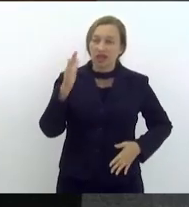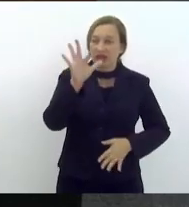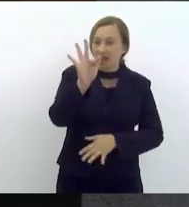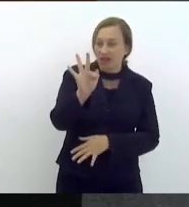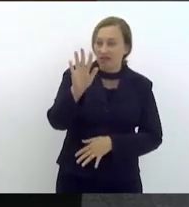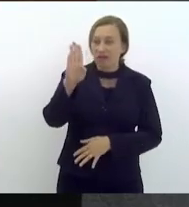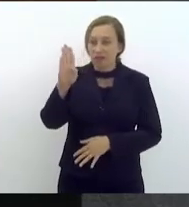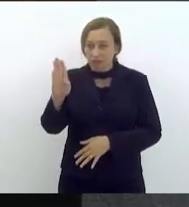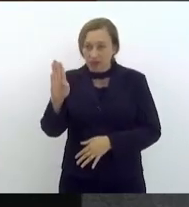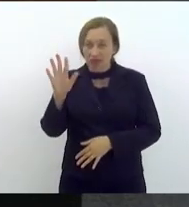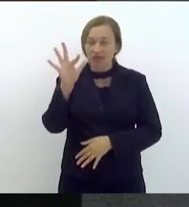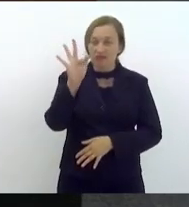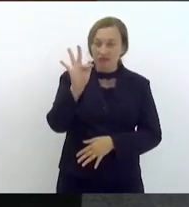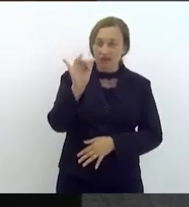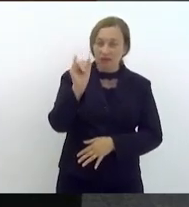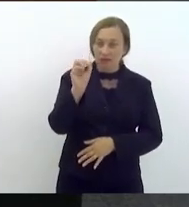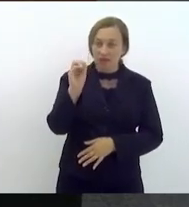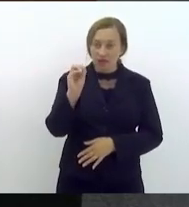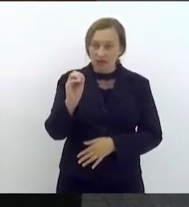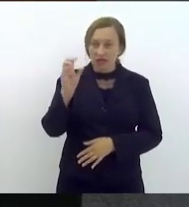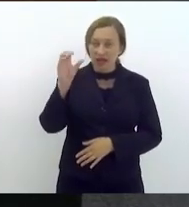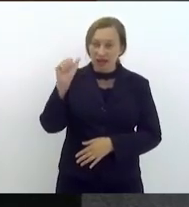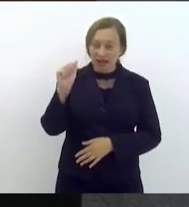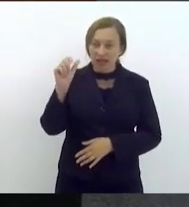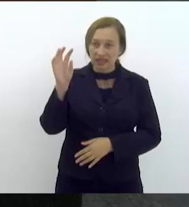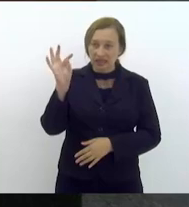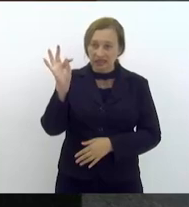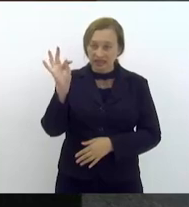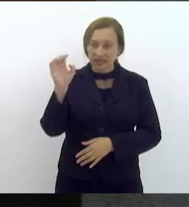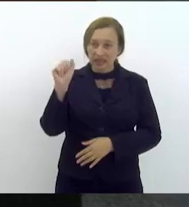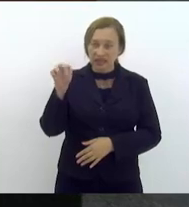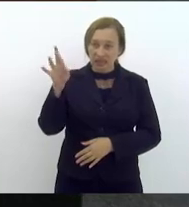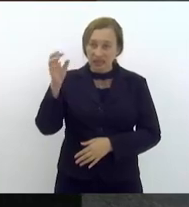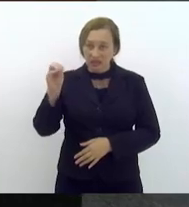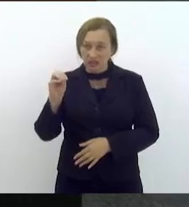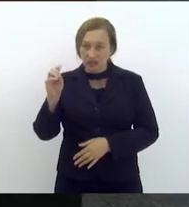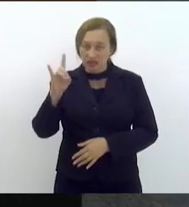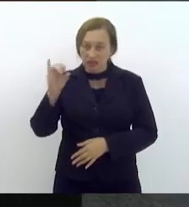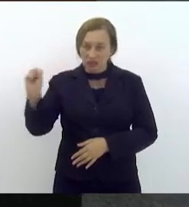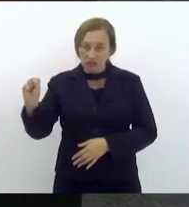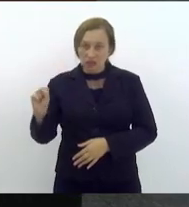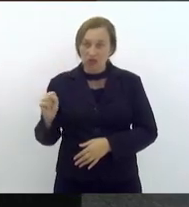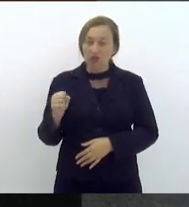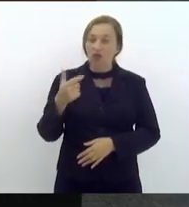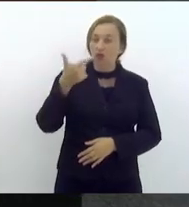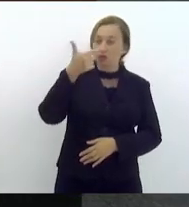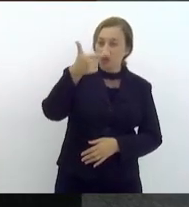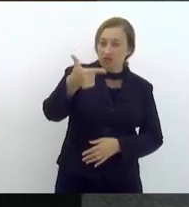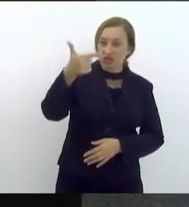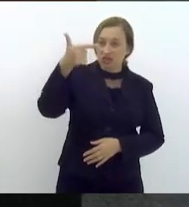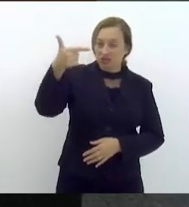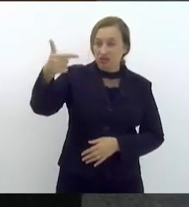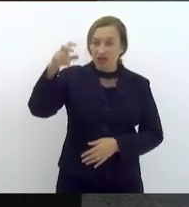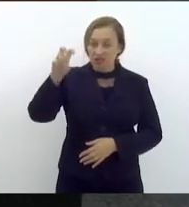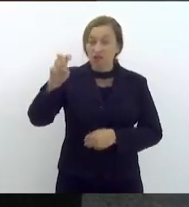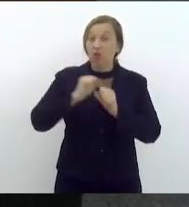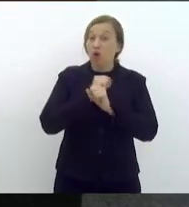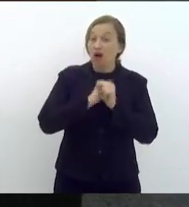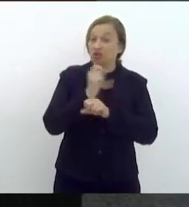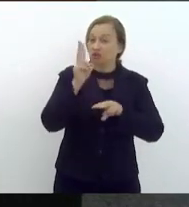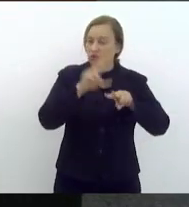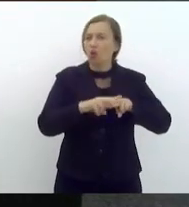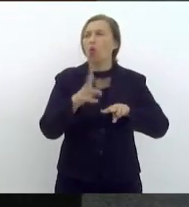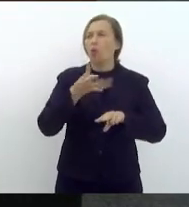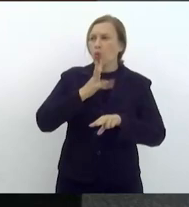traficante Fabiano Atanázio da Silva que foi condenada 225 anos de prisão e eu conheço bem essa história